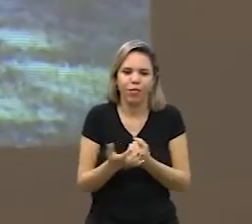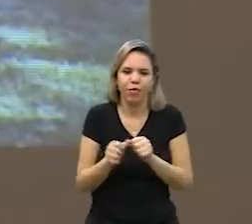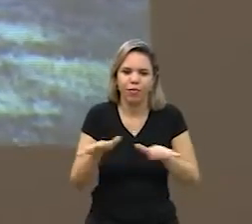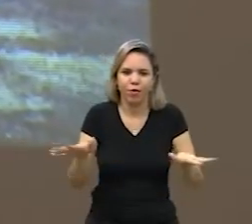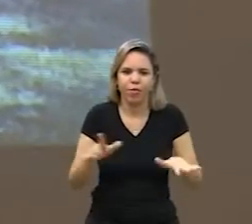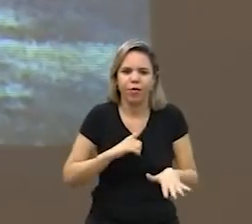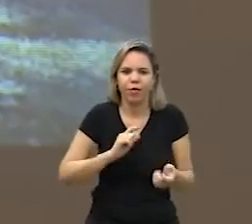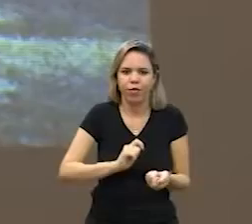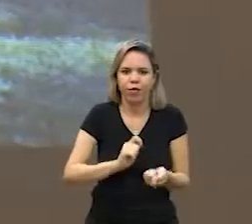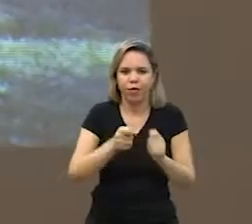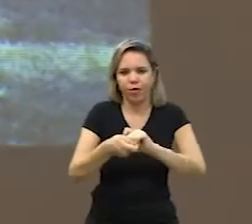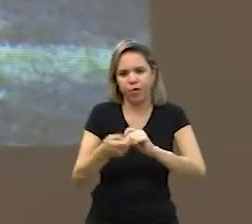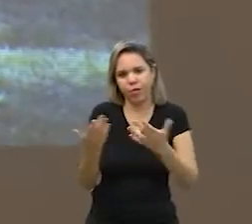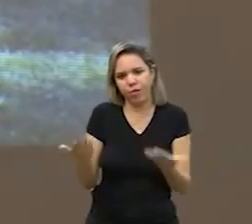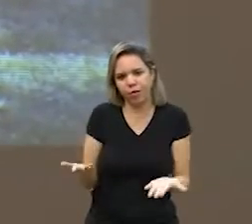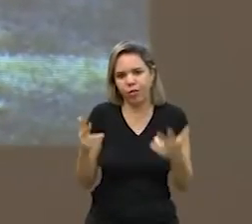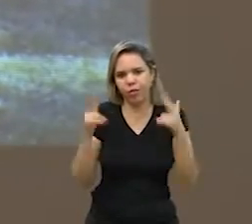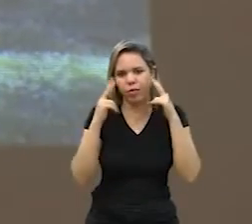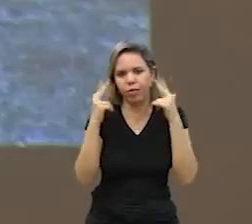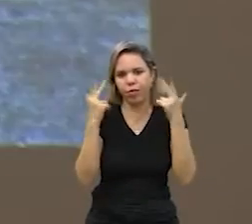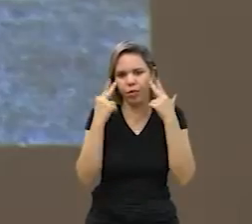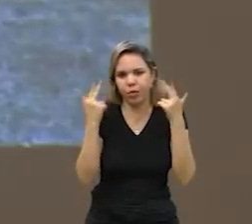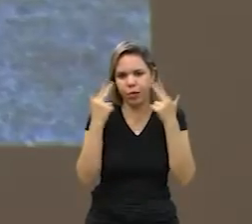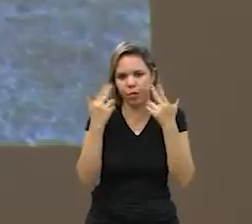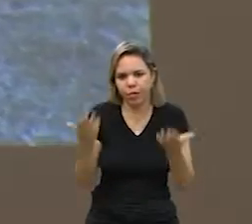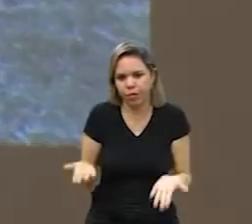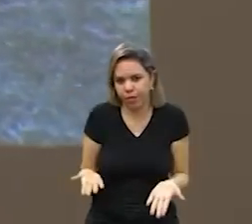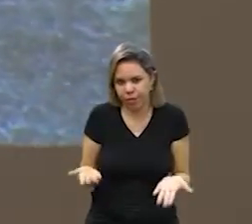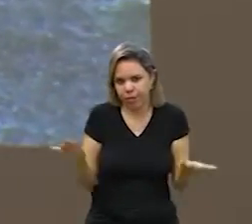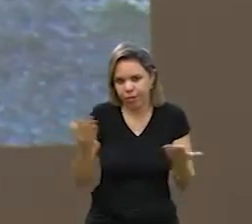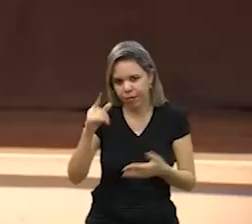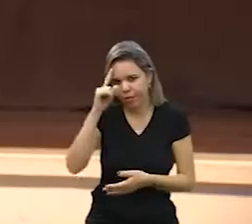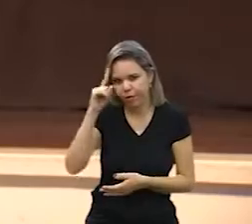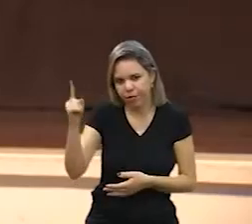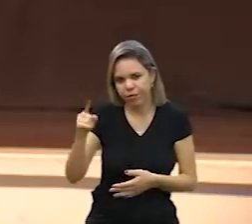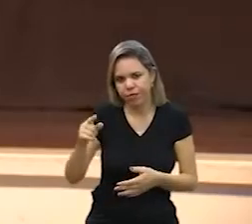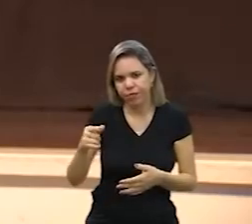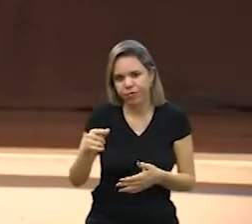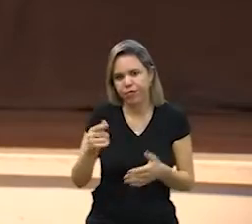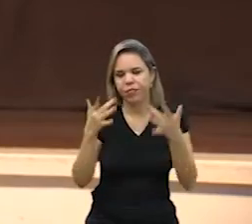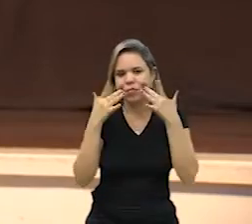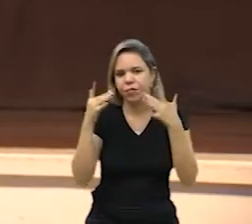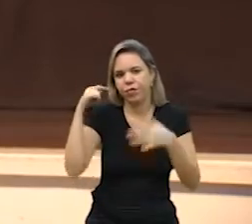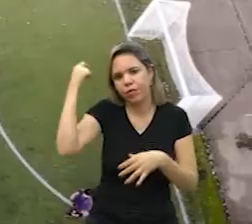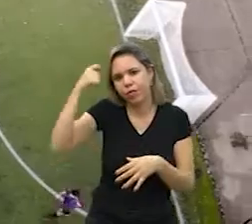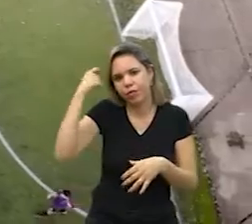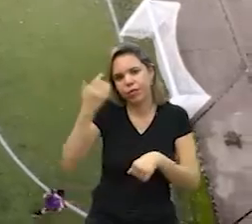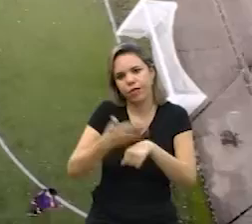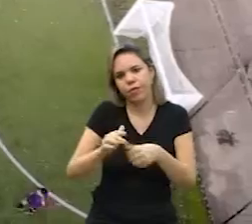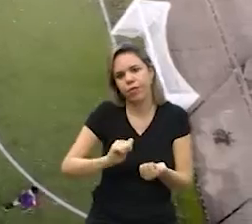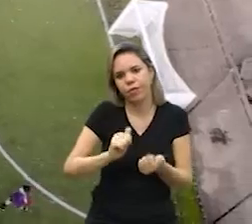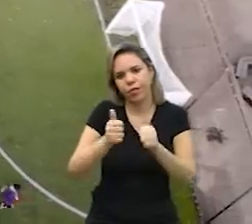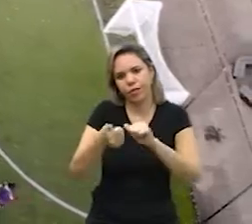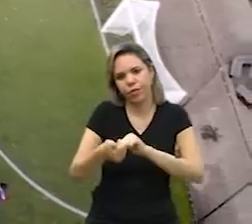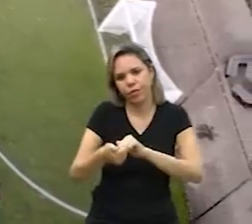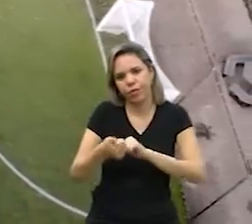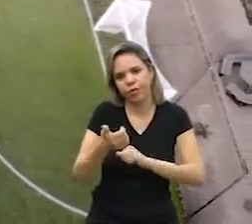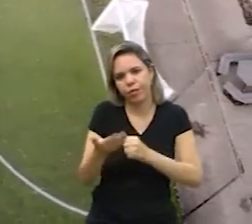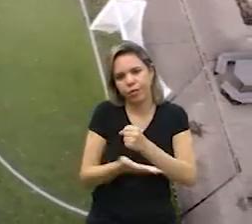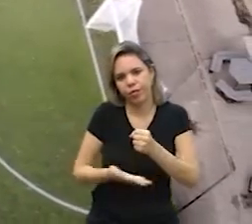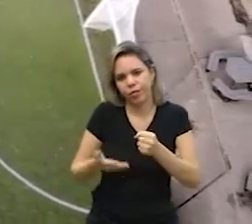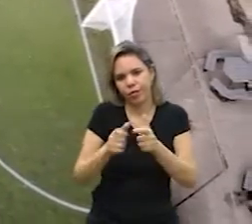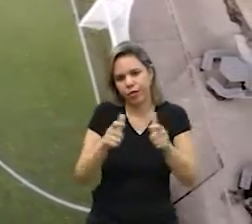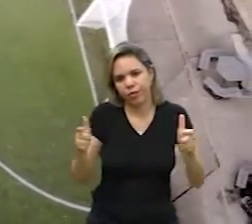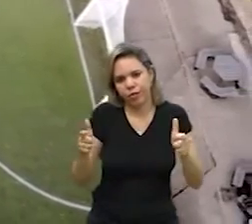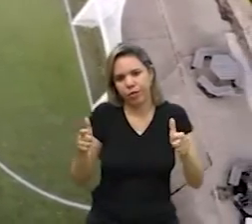da pandemia, houve adaptações, mas normalmente, olha só, neste dia tem atividades artísticas, práticas esportivas